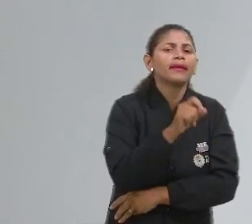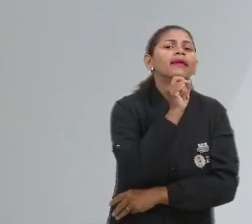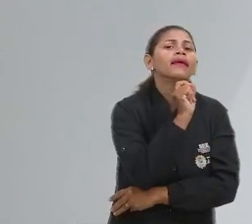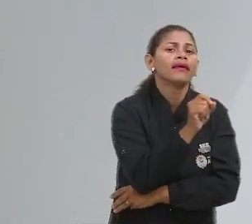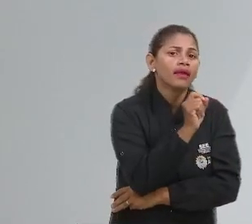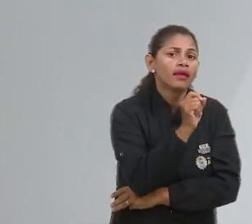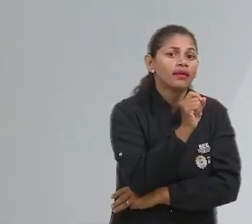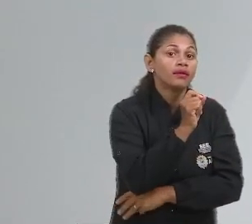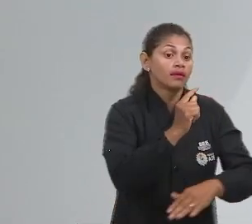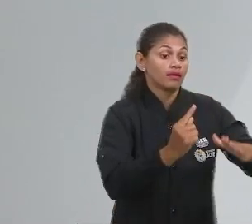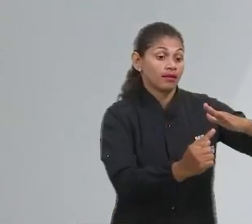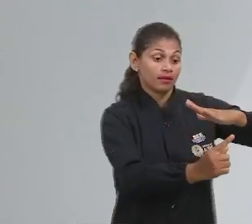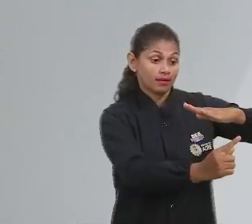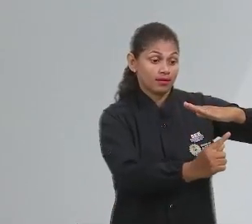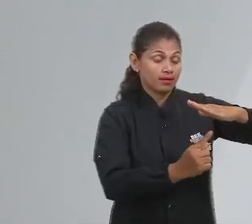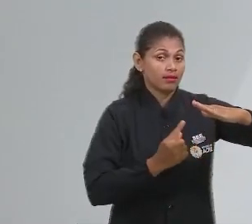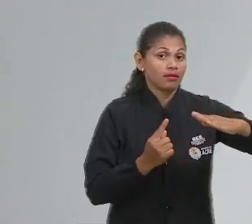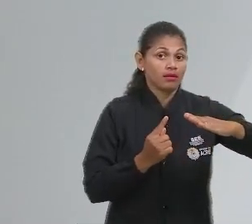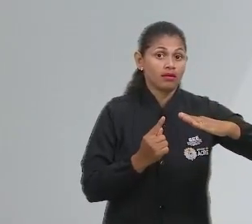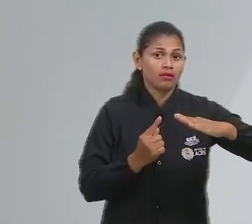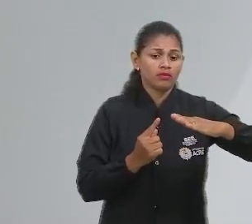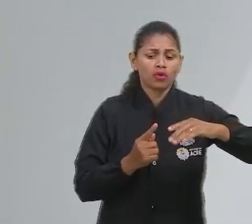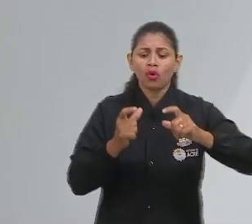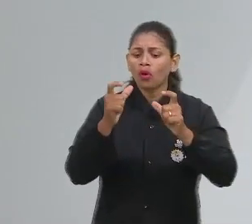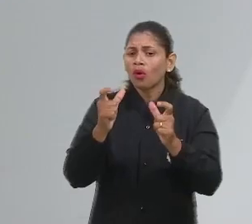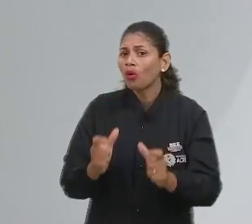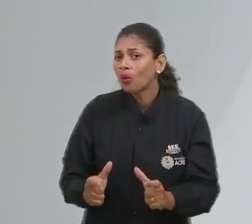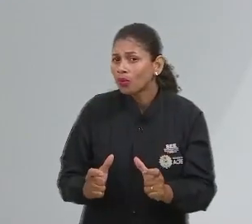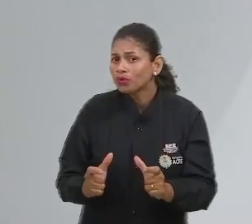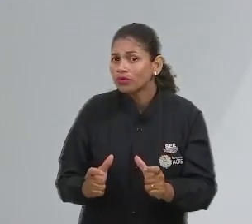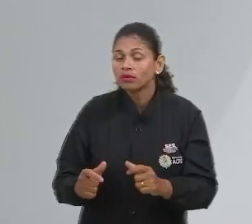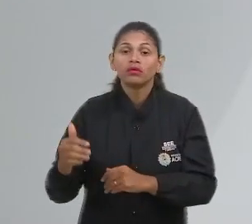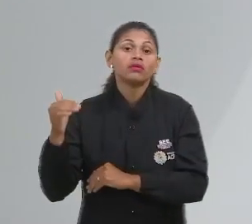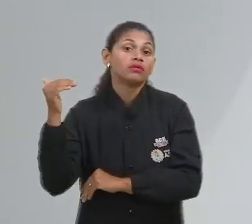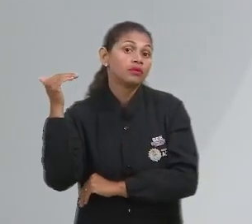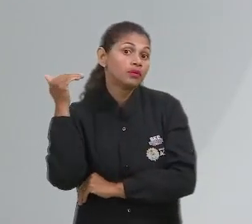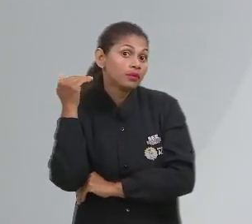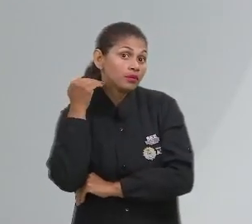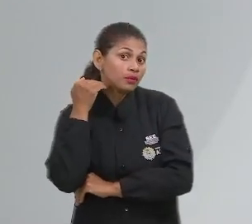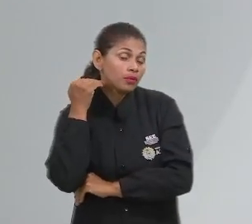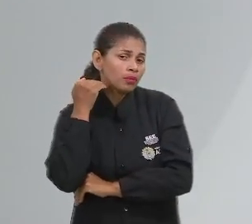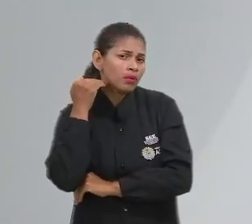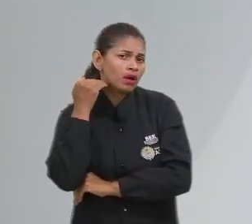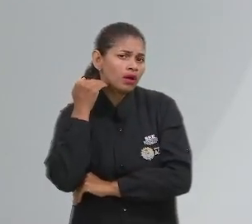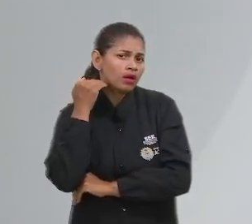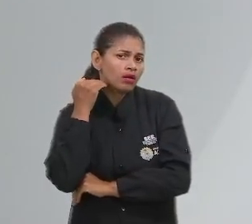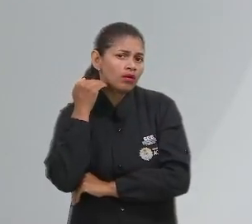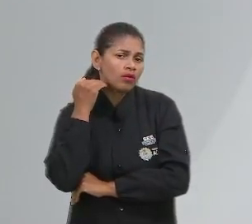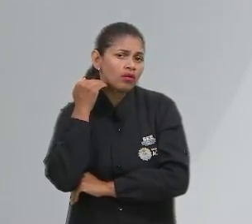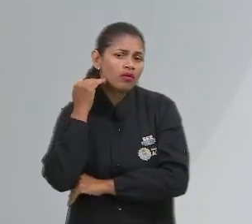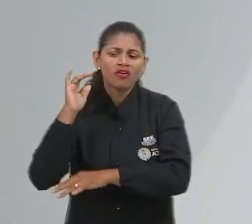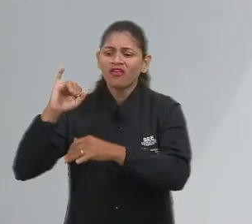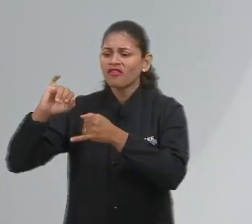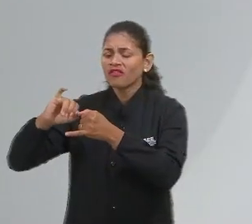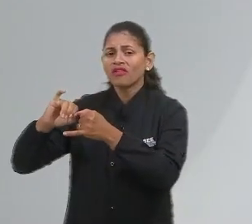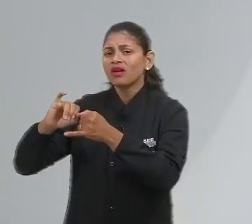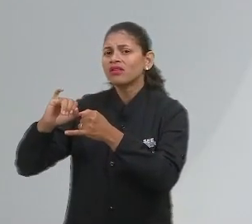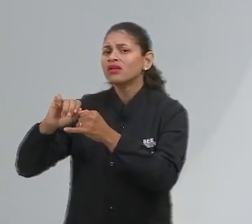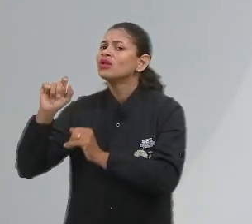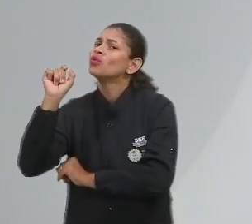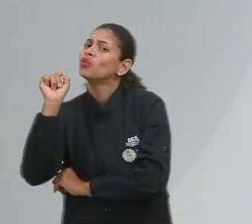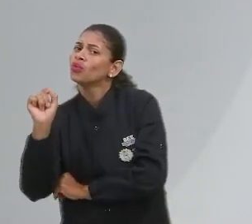consegue, né, ter ali a sua expressão corporal, facial, né, e consegue expressar isso de maneira muito